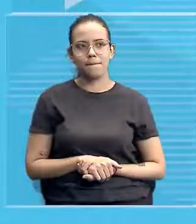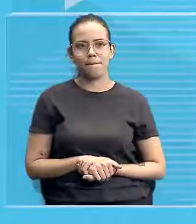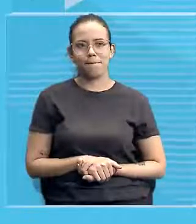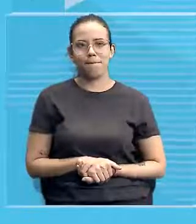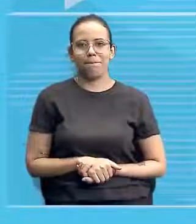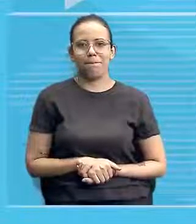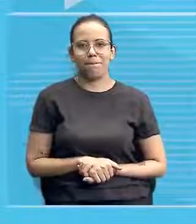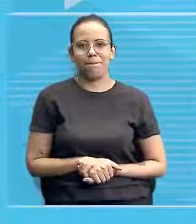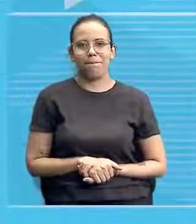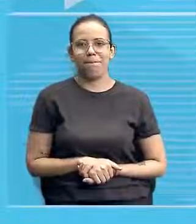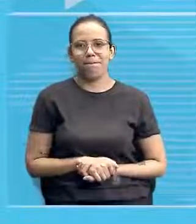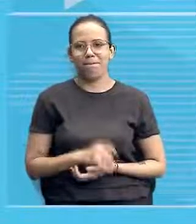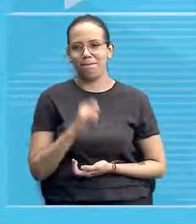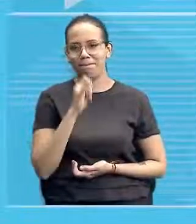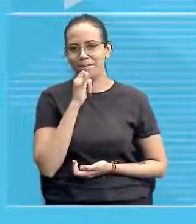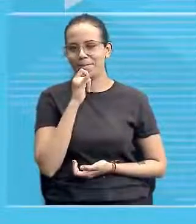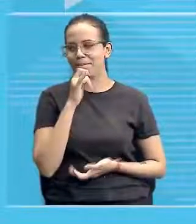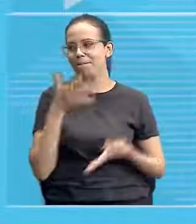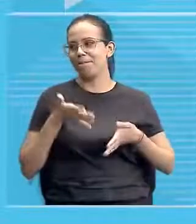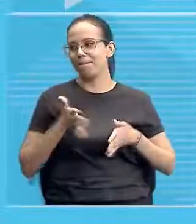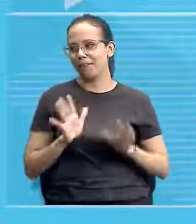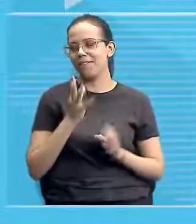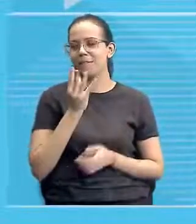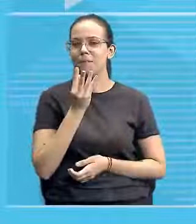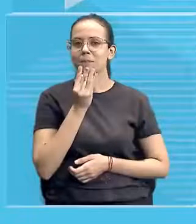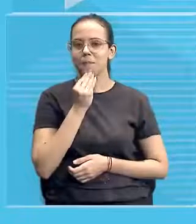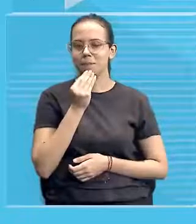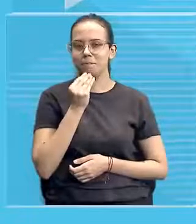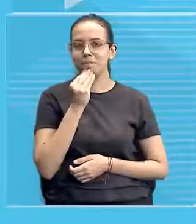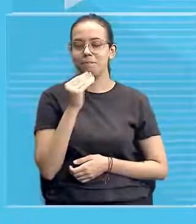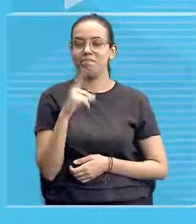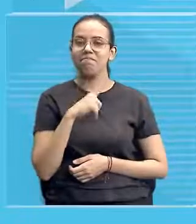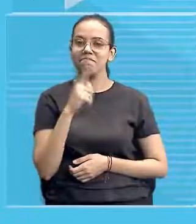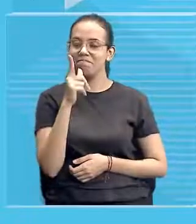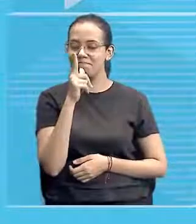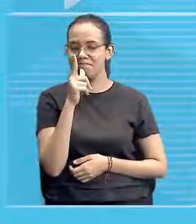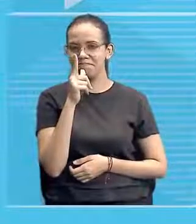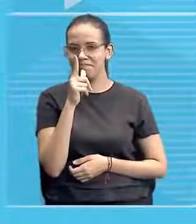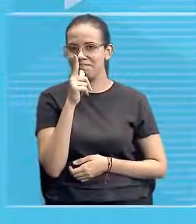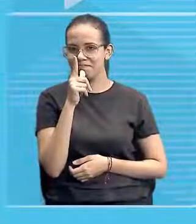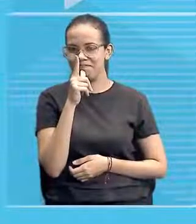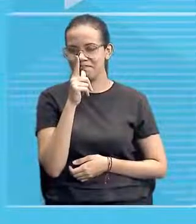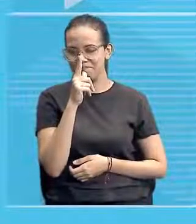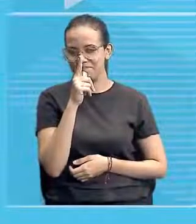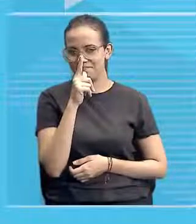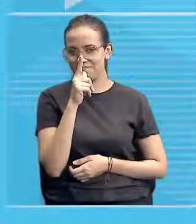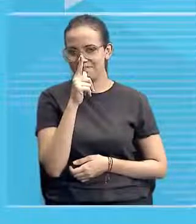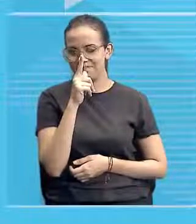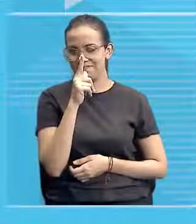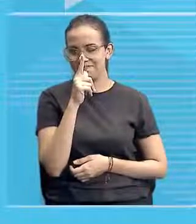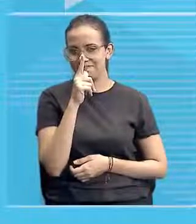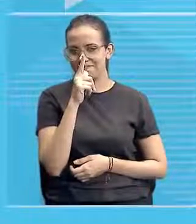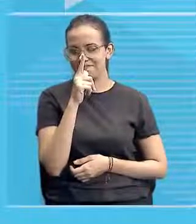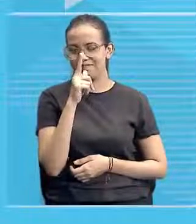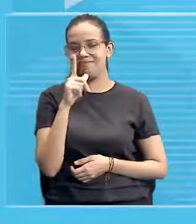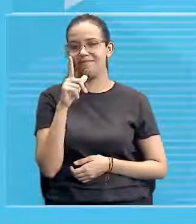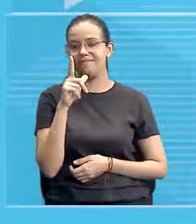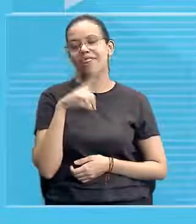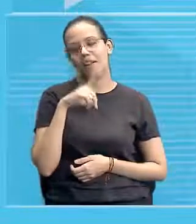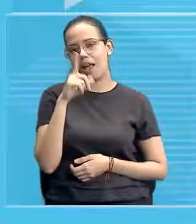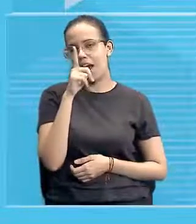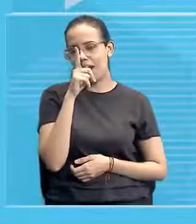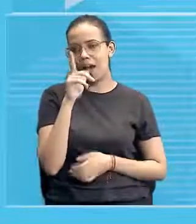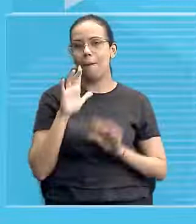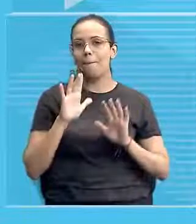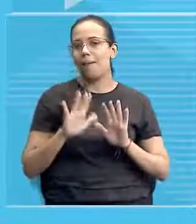pendurada. Macho. Você é macho. Mas você não se